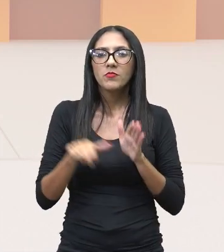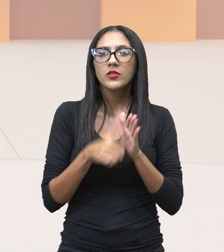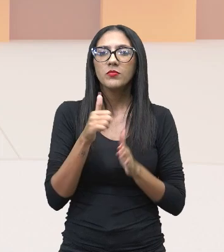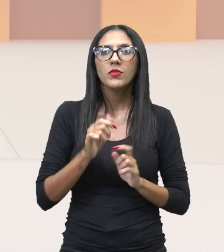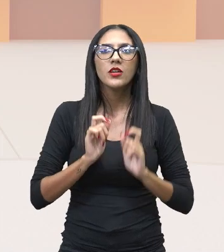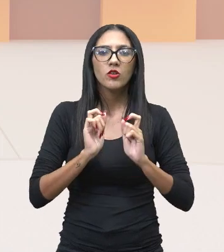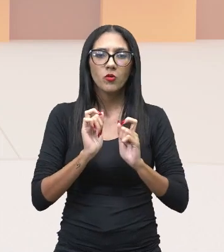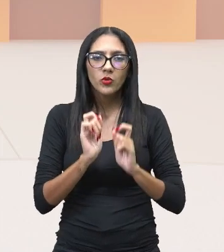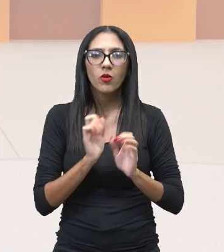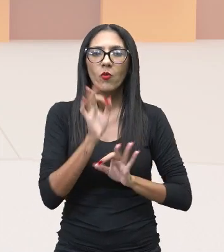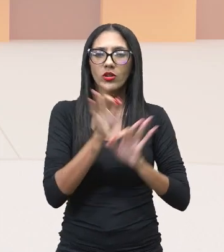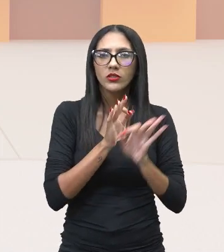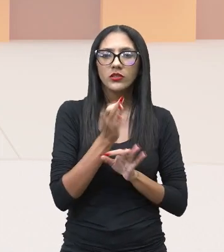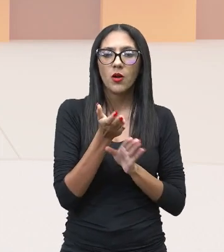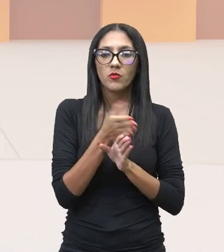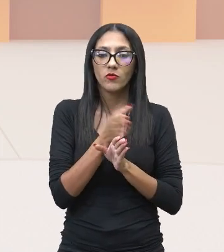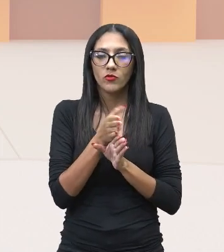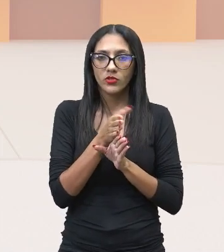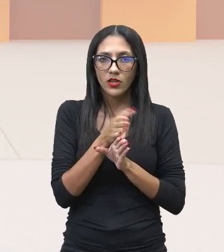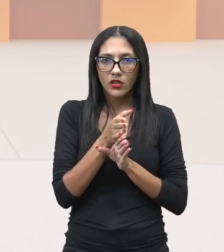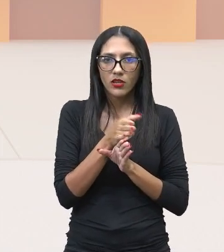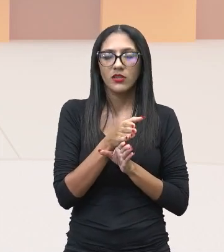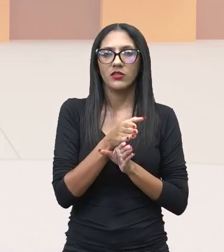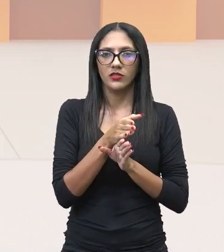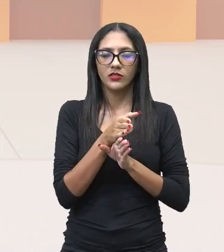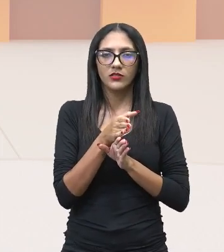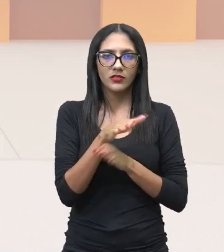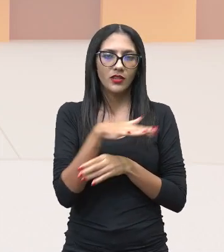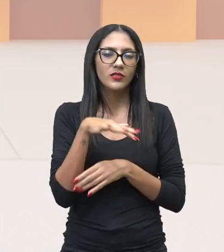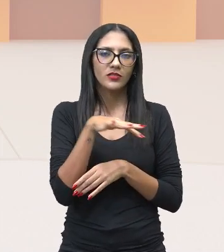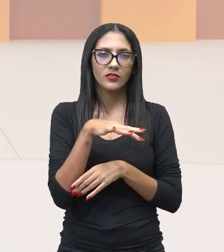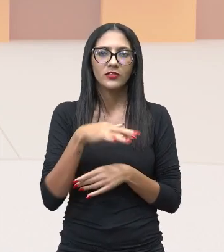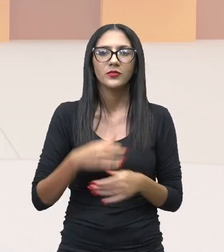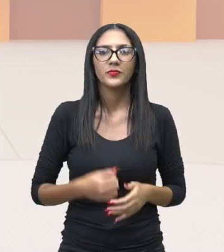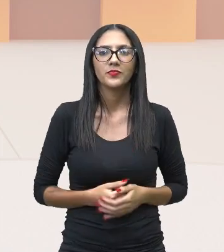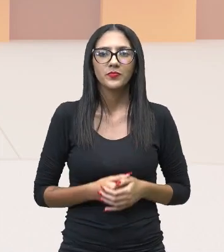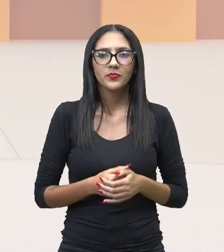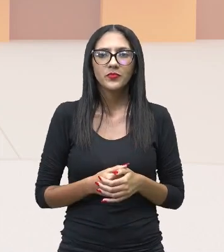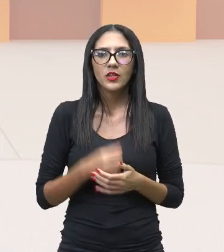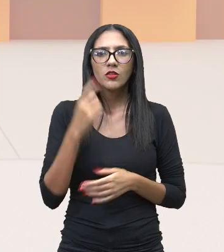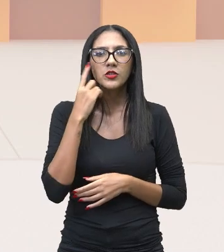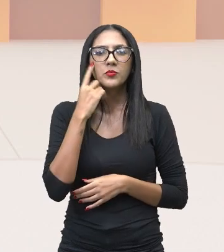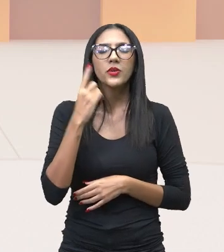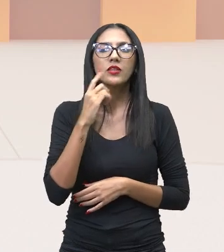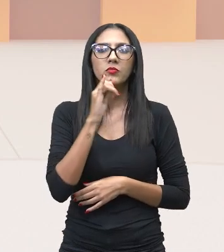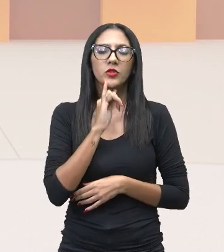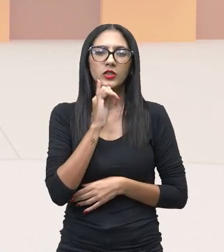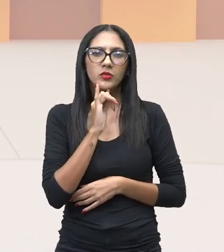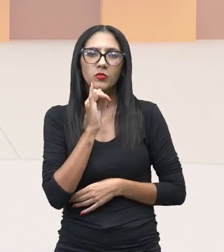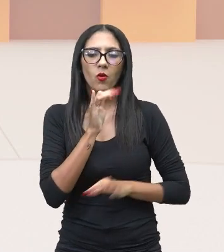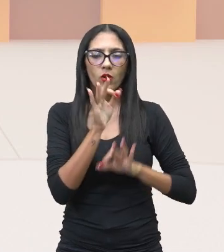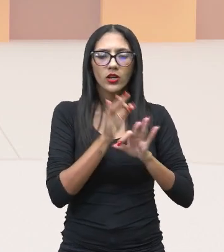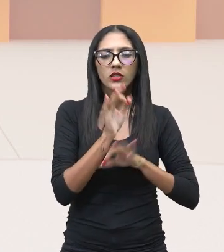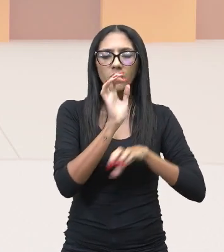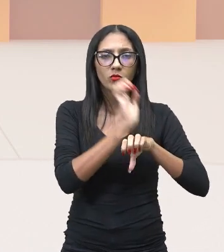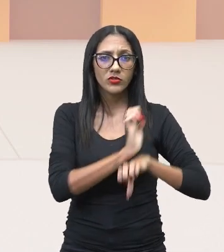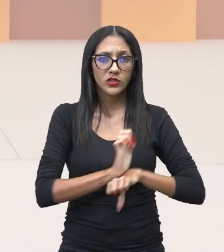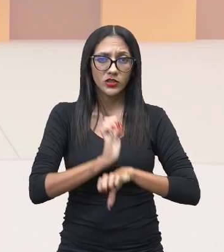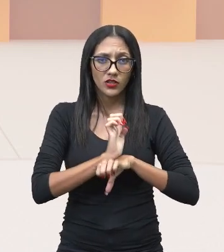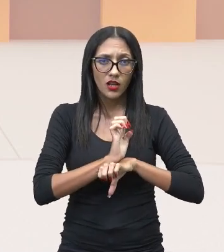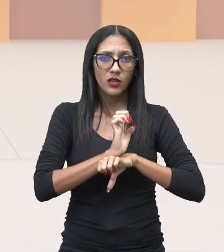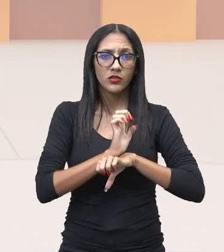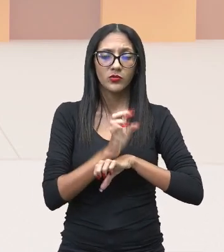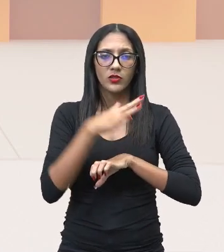as fronteiras do Estado brasileiro. Então existem aí, quando a gente fala de intervenção do Estado na área da